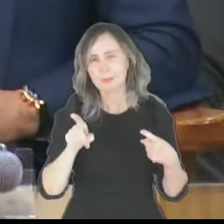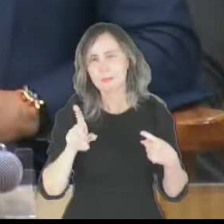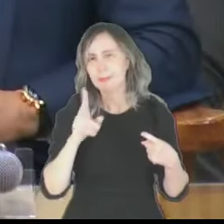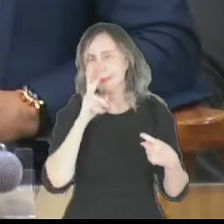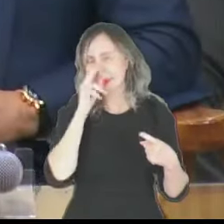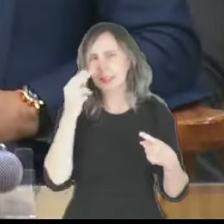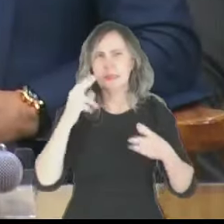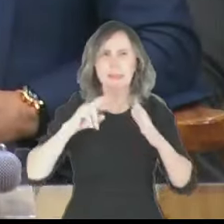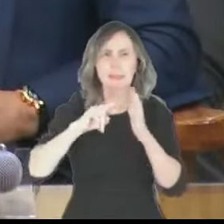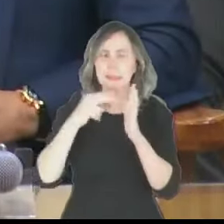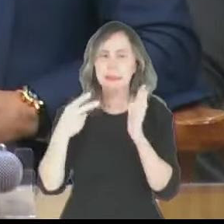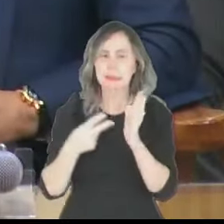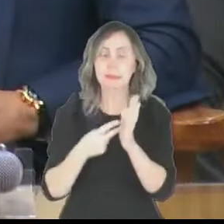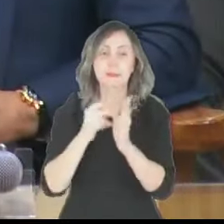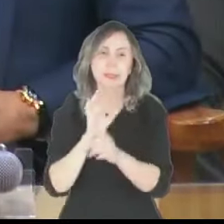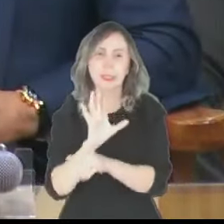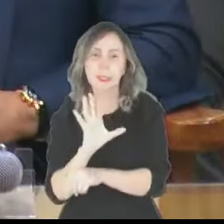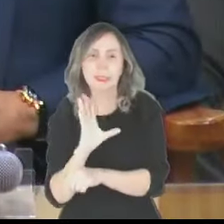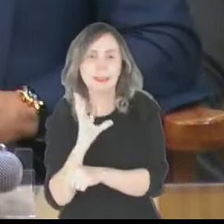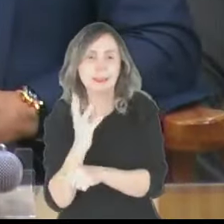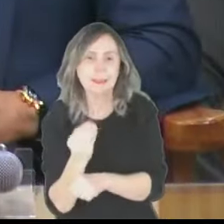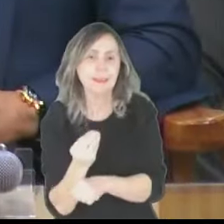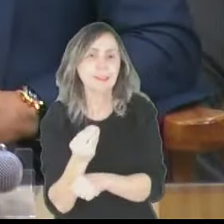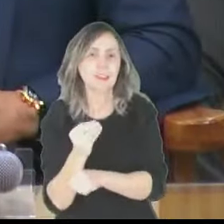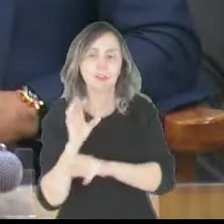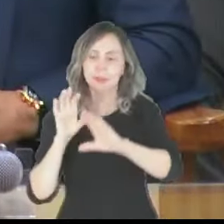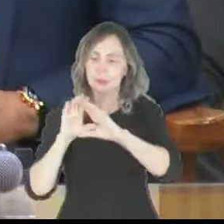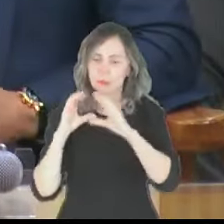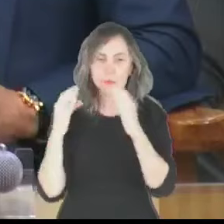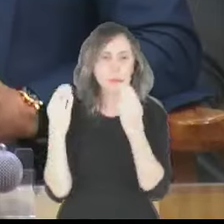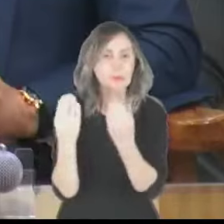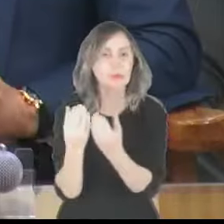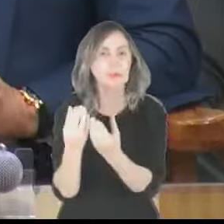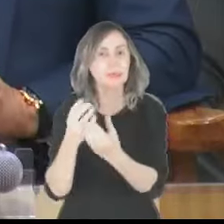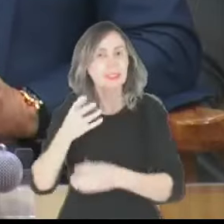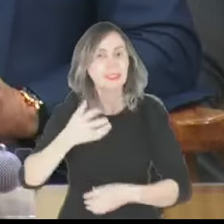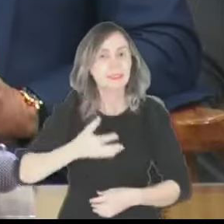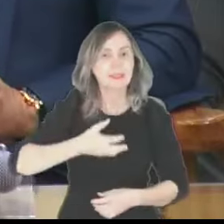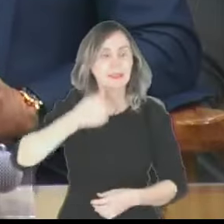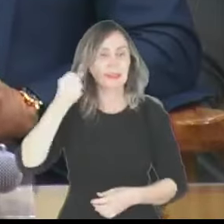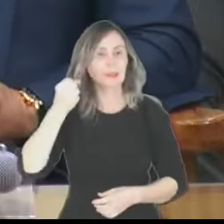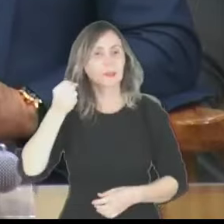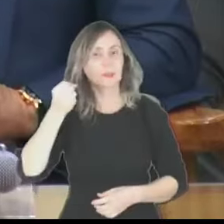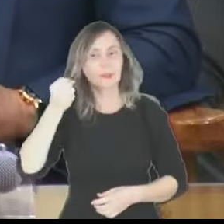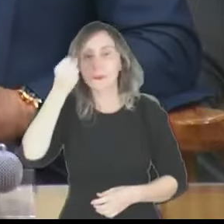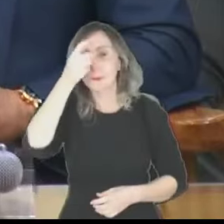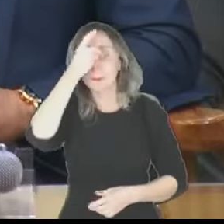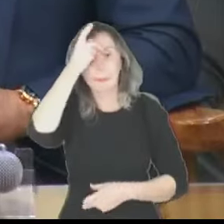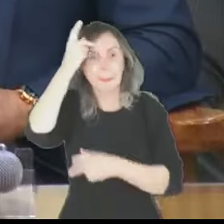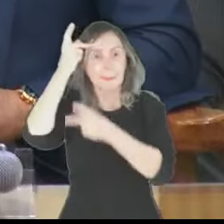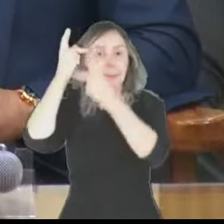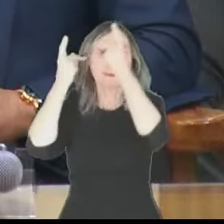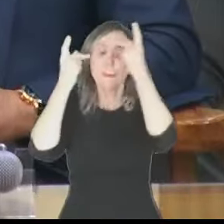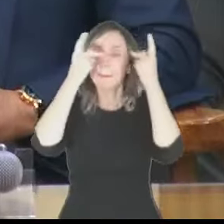igreja, para a comunidade dos salvos, para os paroquianos pentecostais.